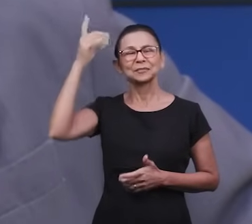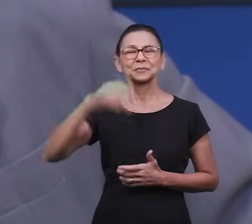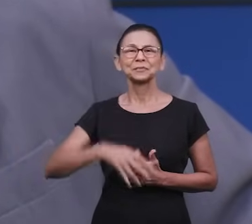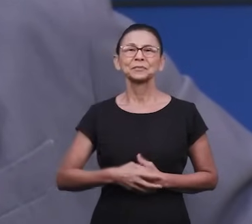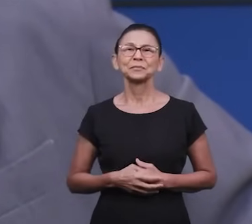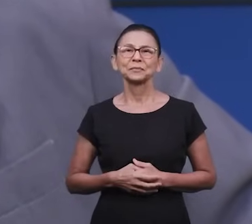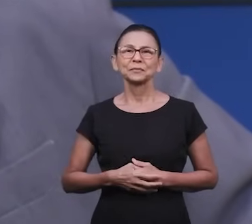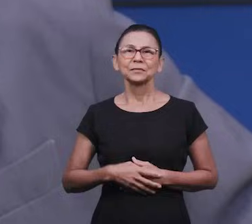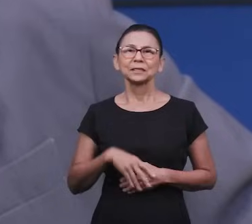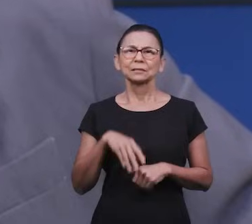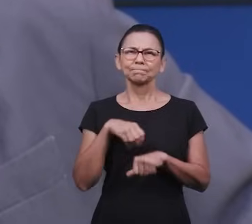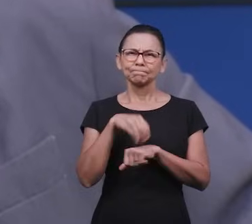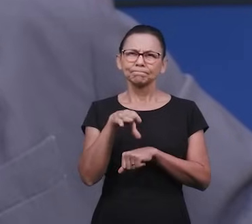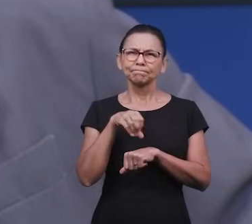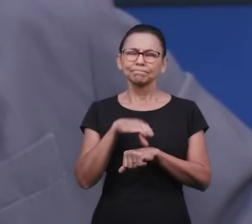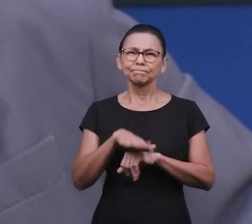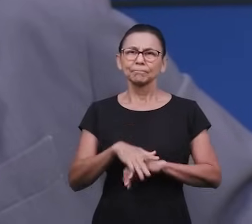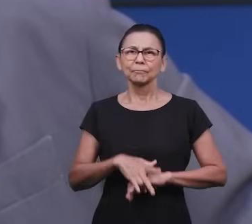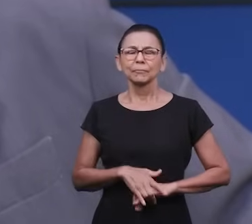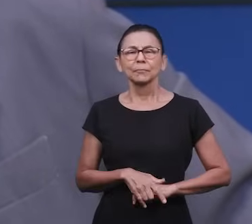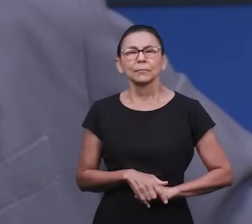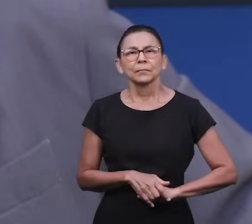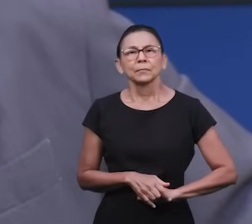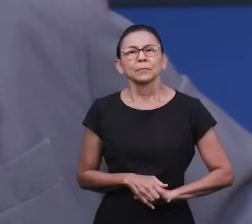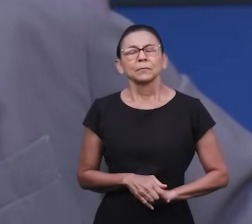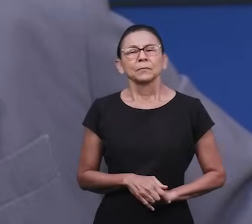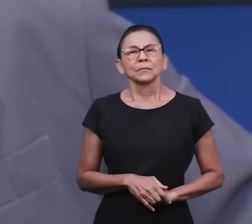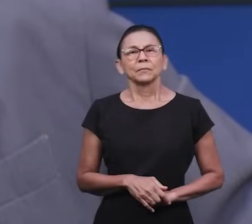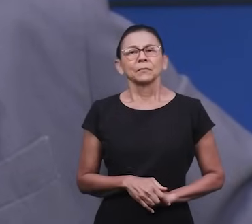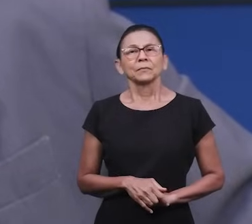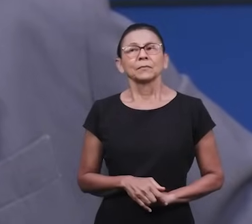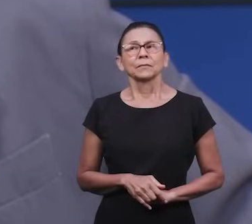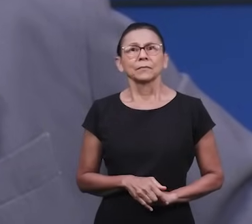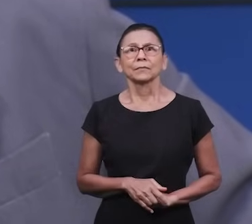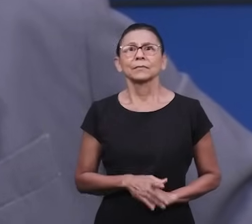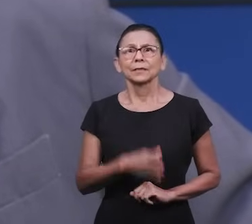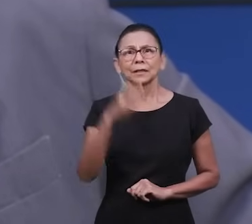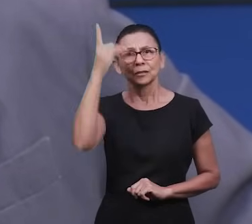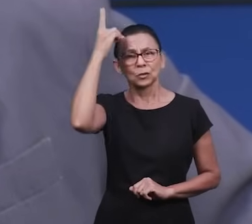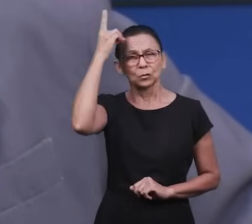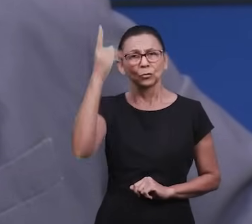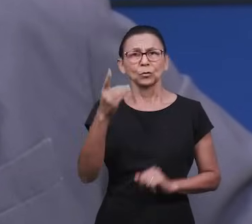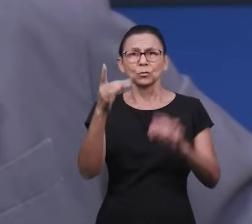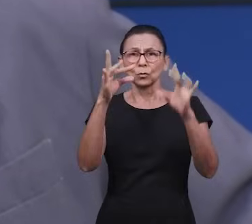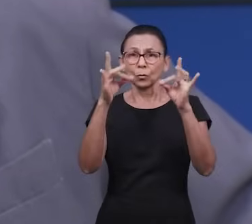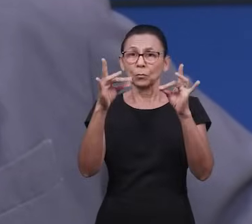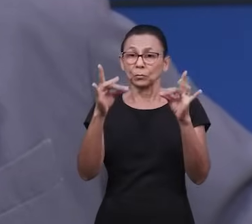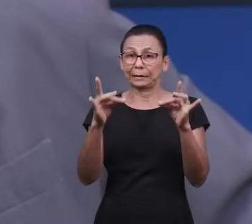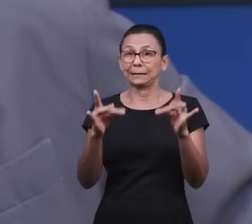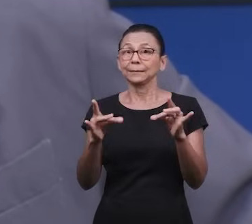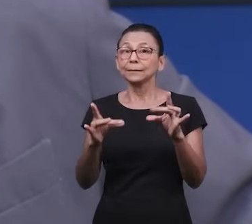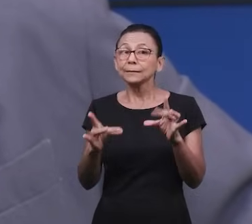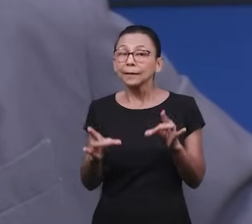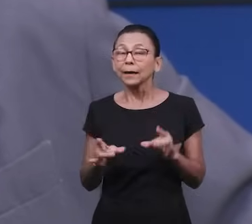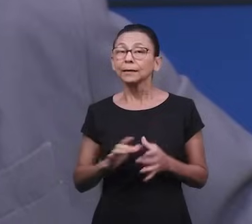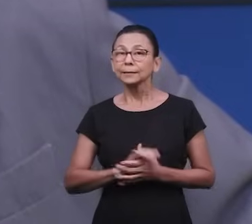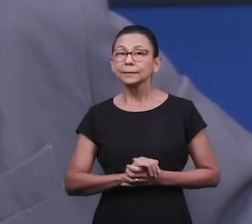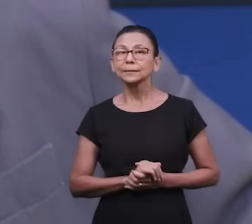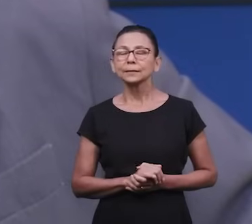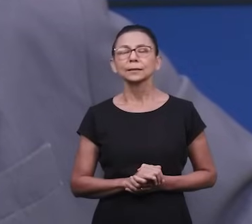espirituais, né, entregues, e às vezes são dons ali muito precisos. E olha só, essa irmã ouviu ali um